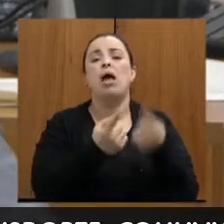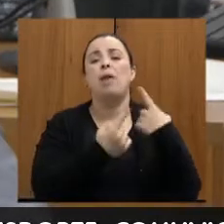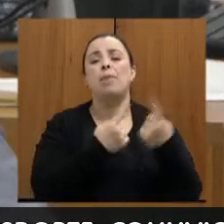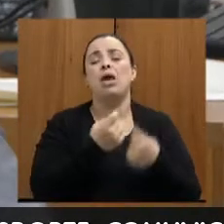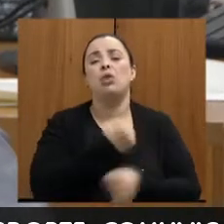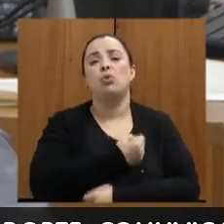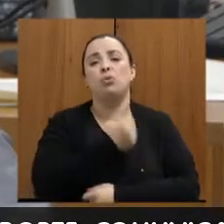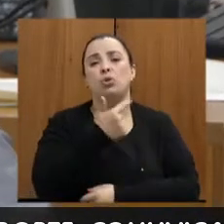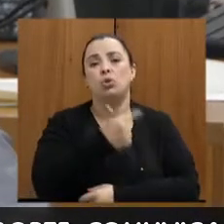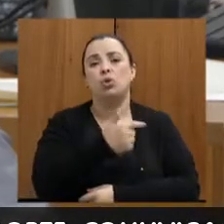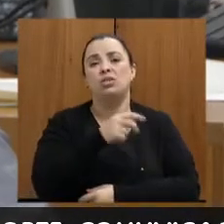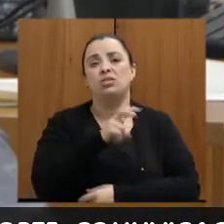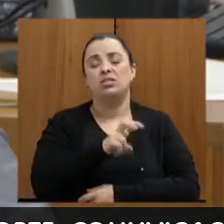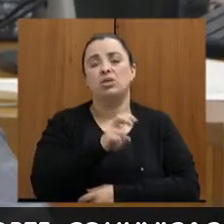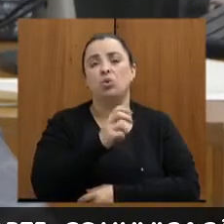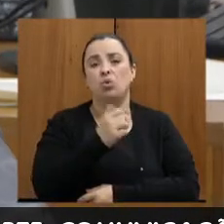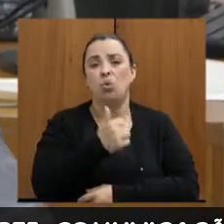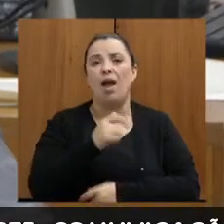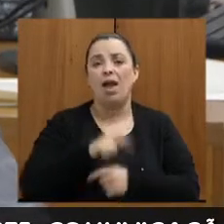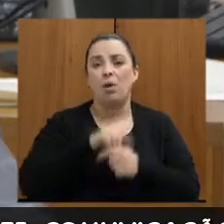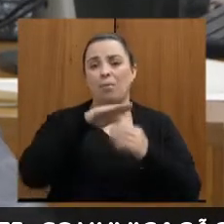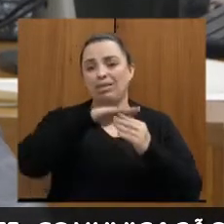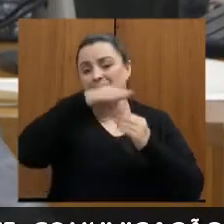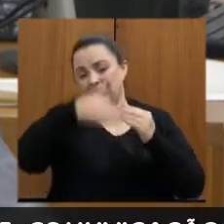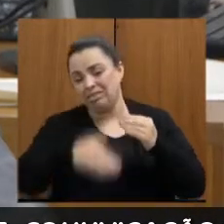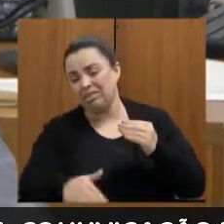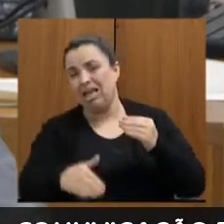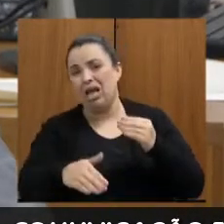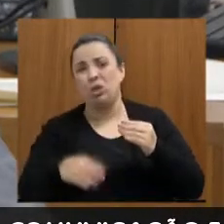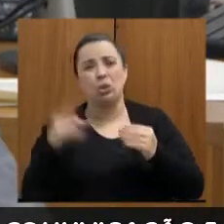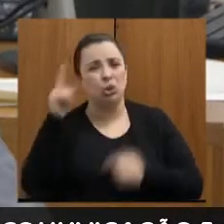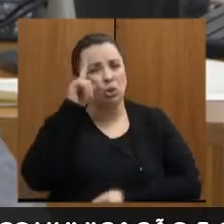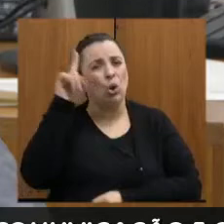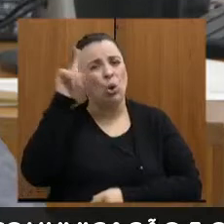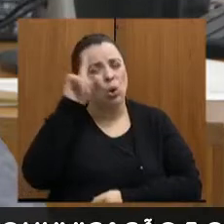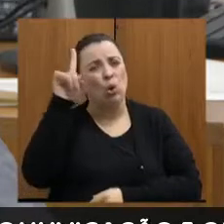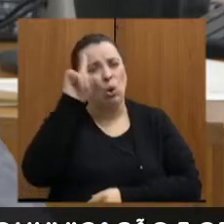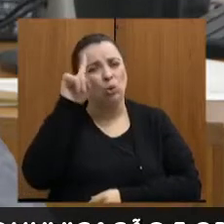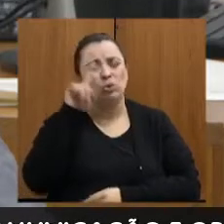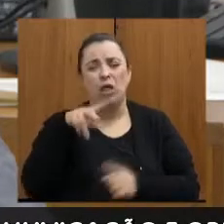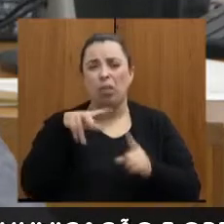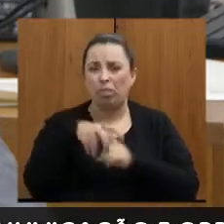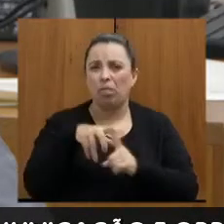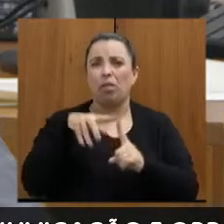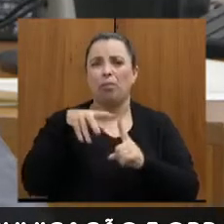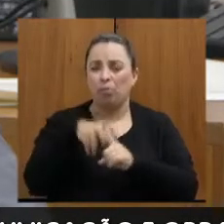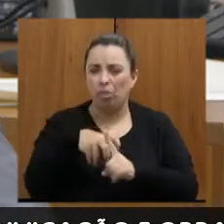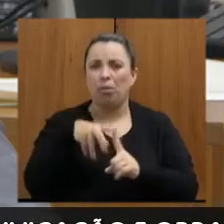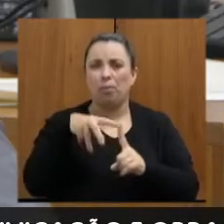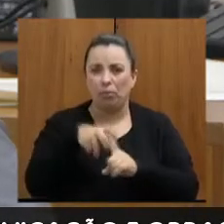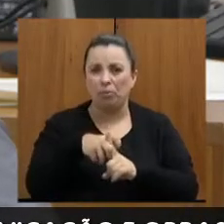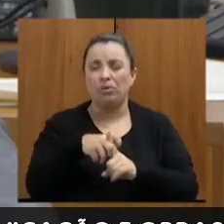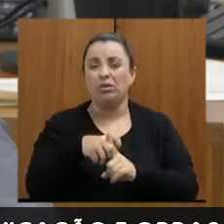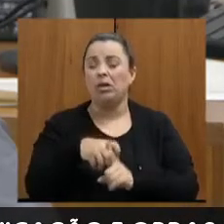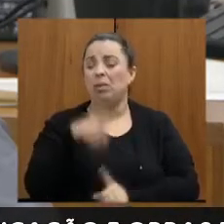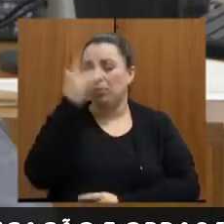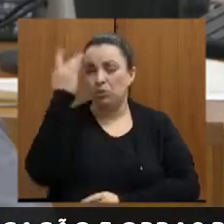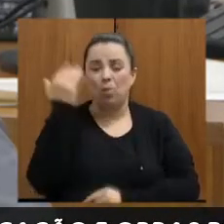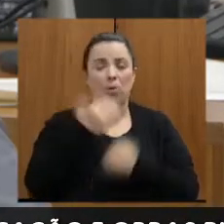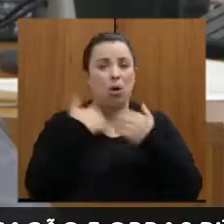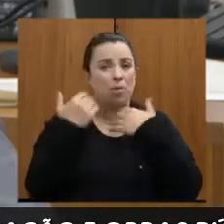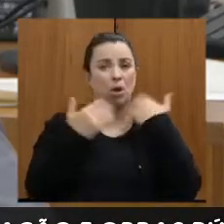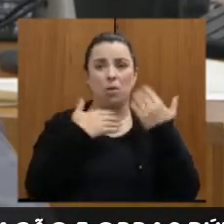na era de Francisco Sá todinha acidente com vítima fatal a gente passa lá vão coração na mão